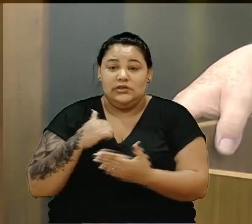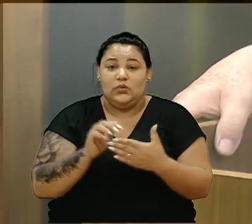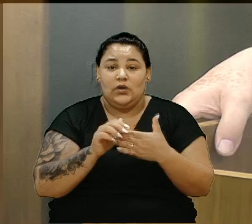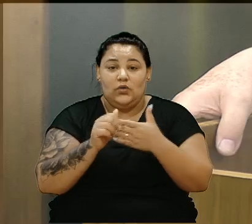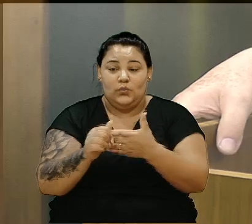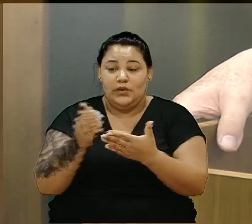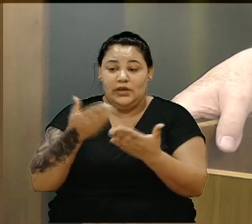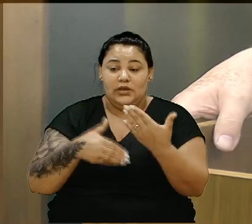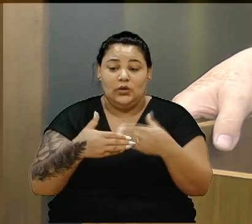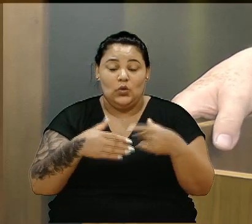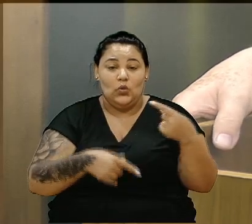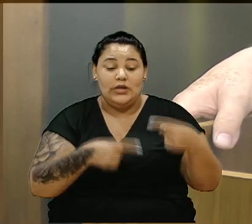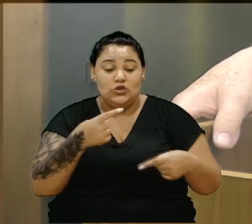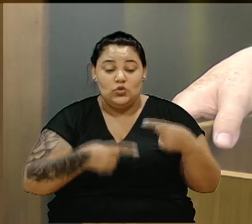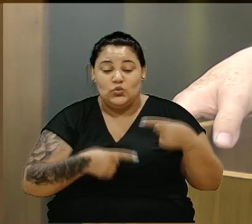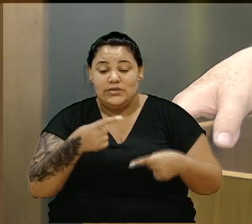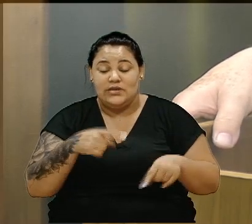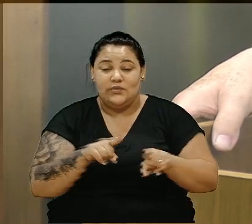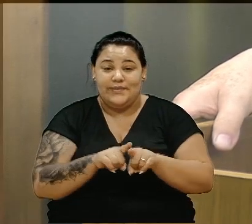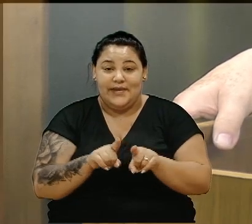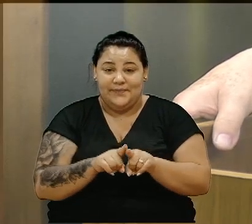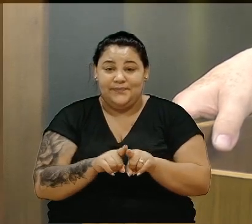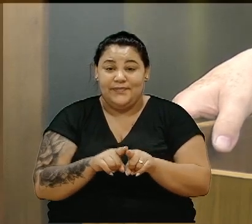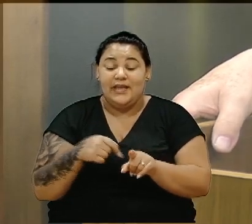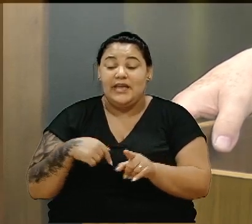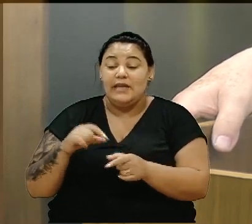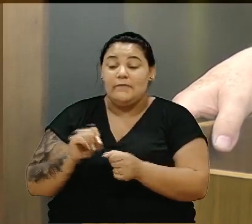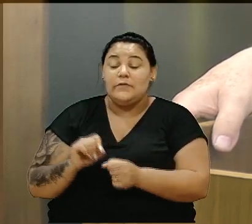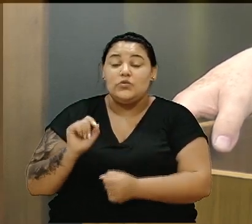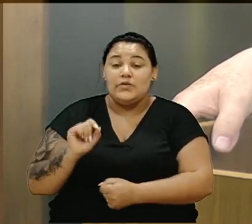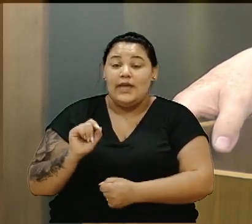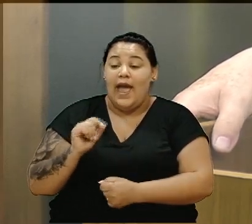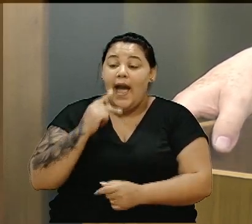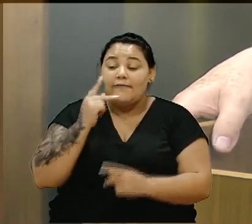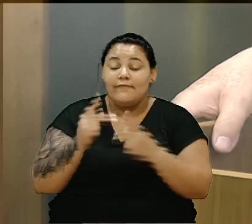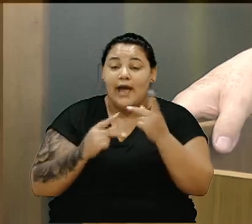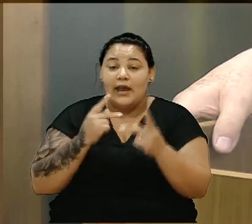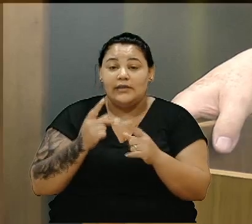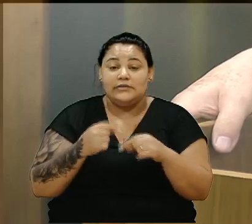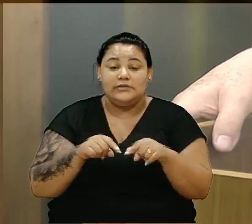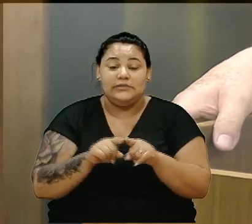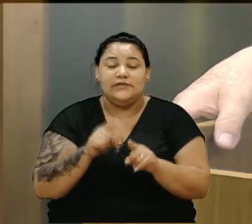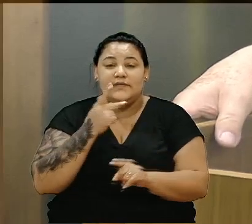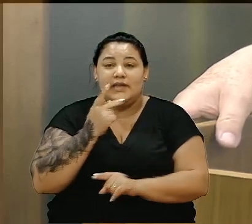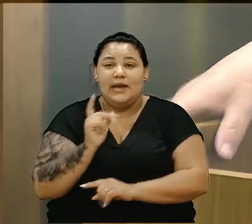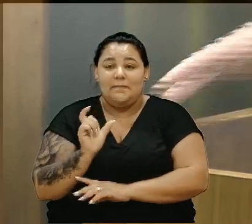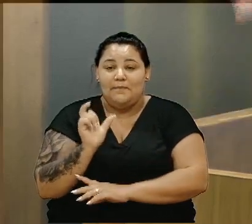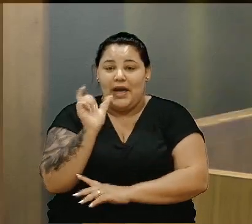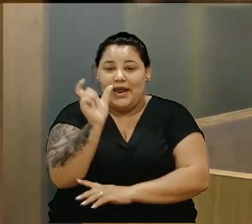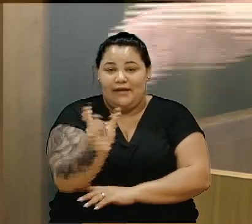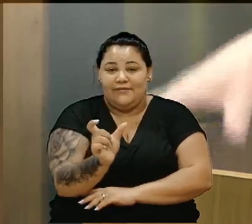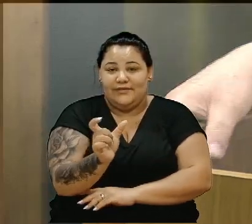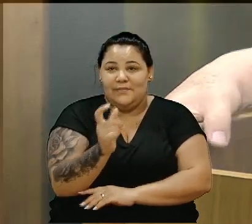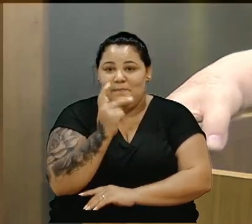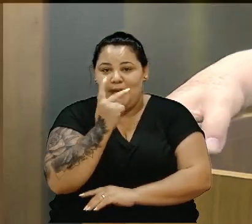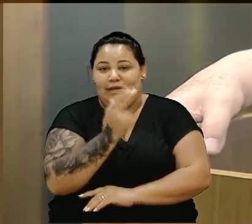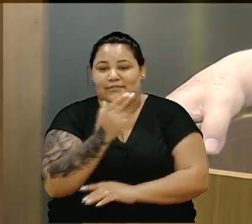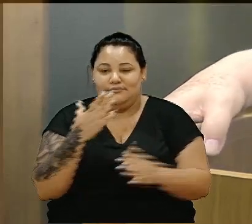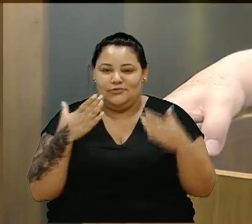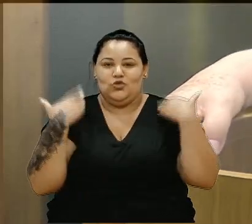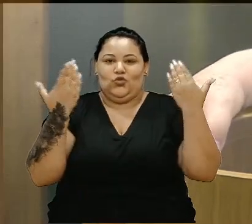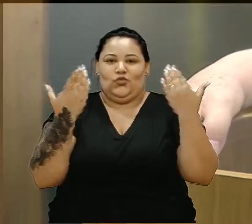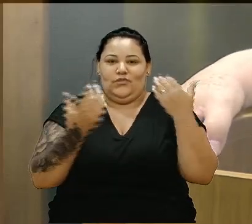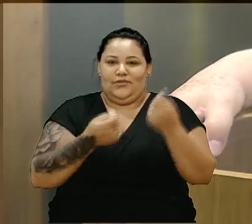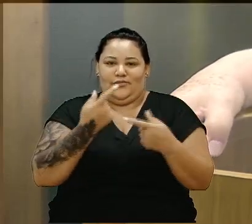discussão e fiz aqui a fala que fiz, falei aquela palavra que parece que apavorou algumas pessoas,